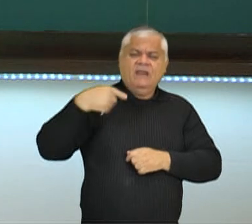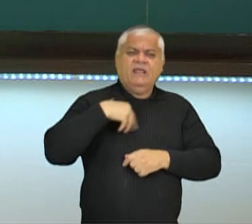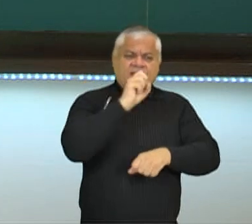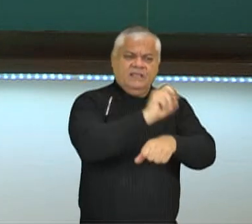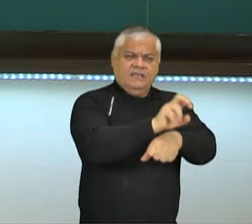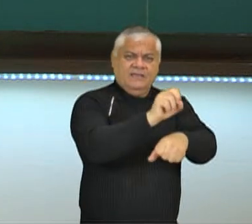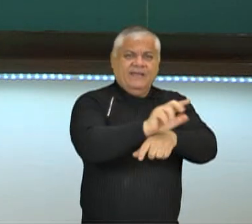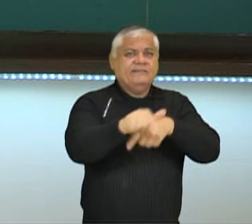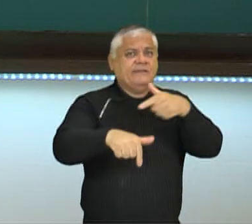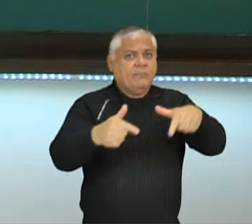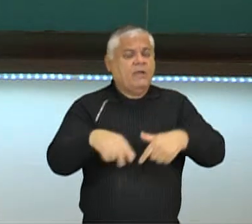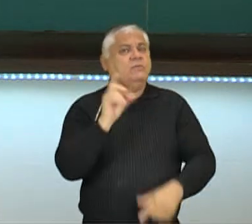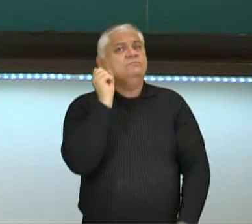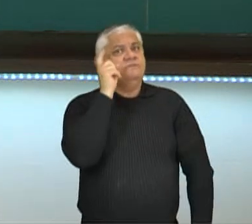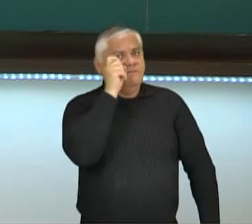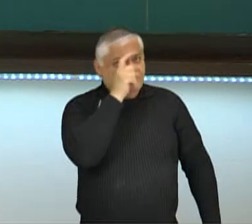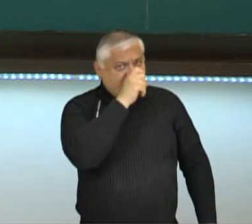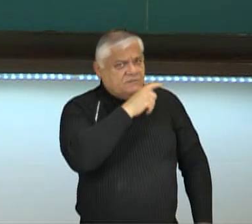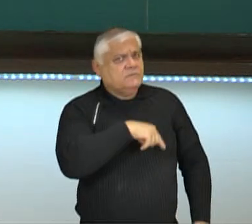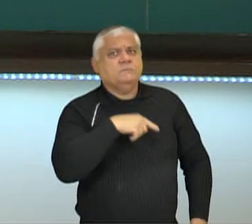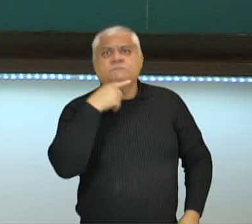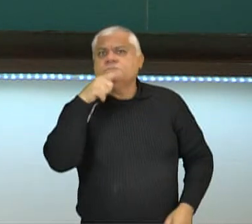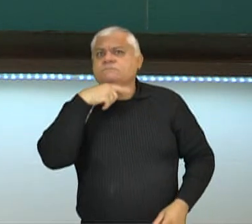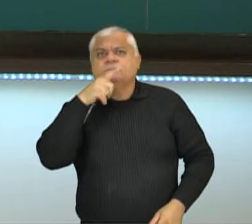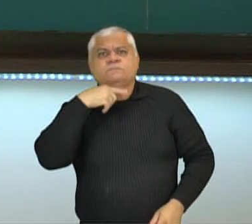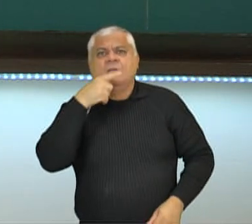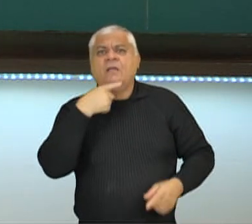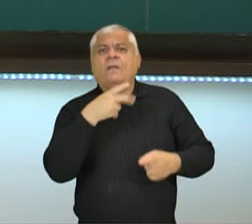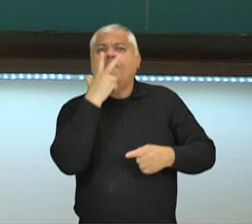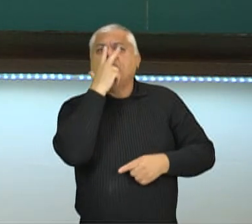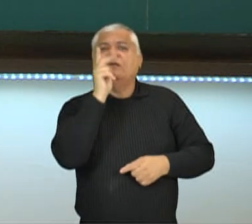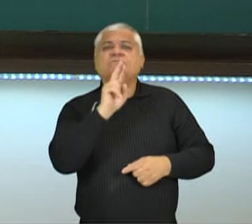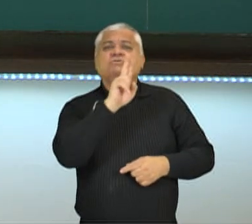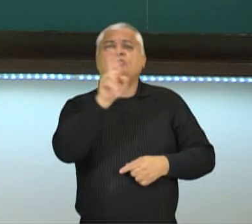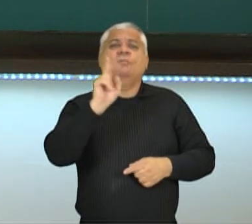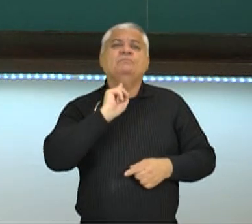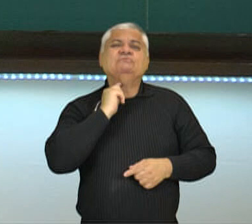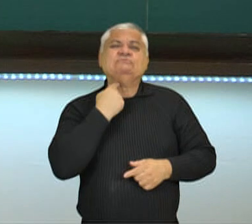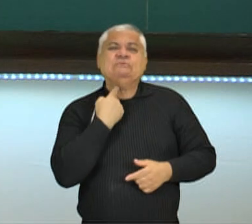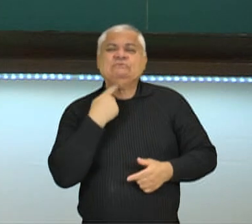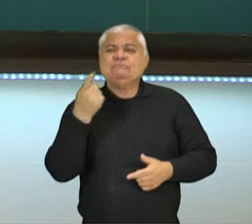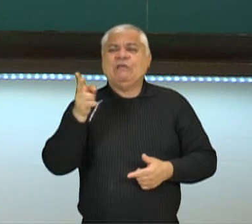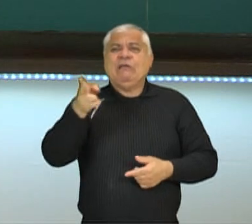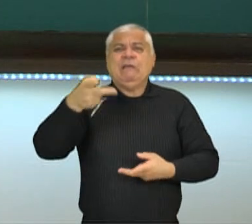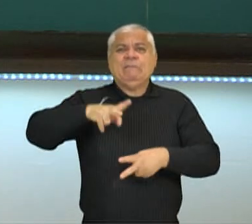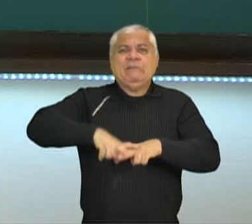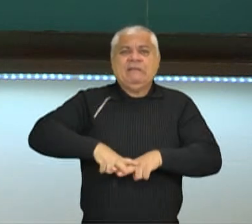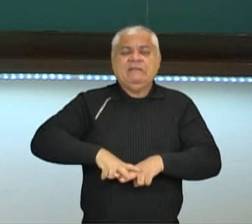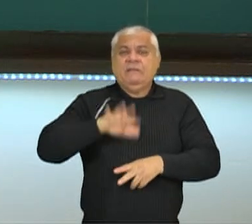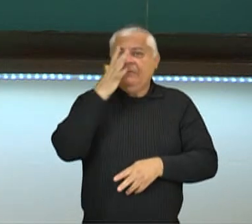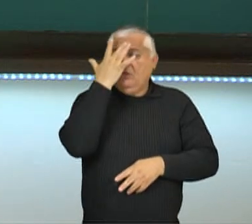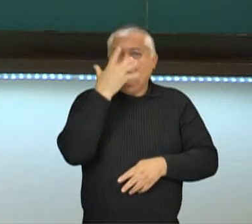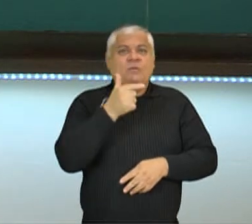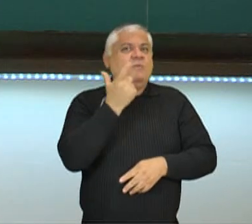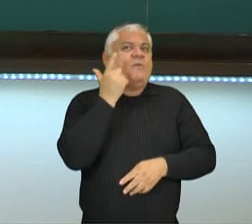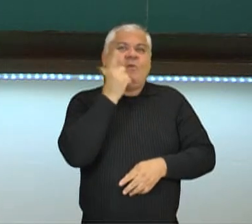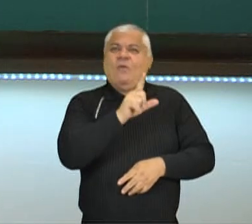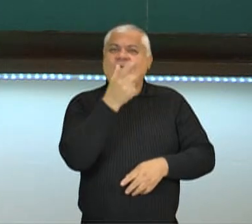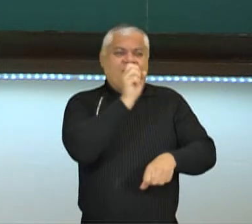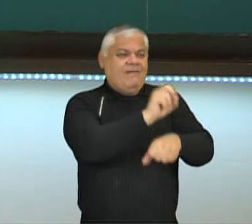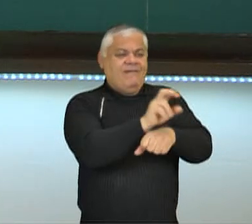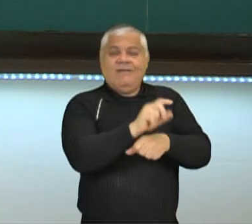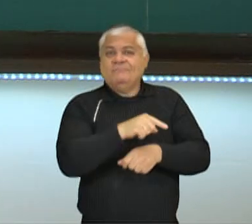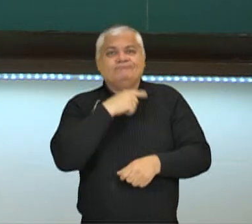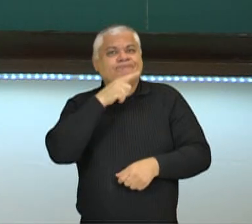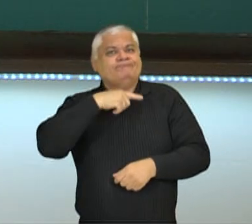inserir novamente, né? Uma vez que pagou e quer agora viver uma vida direito dentro da lei. Muitos não conseguem emprego, é